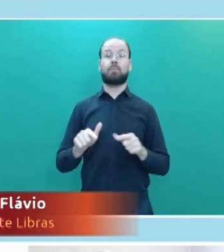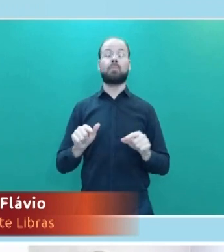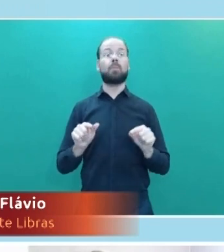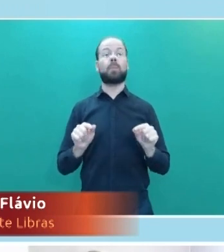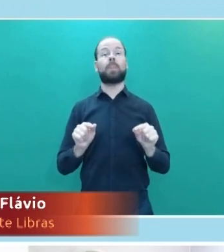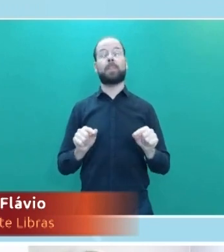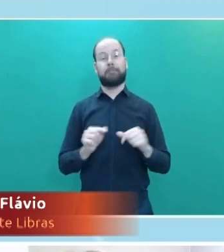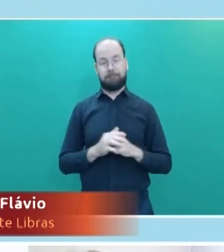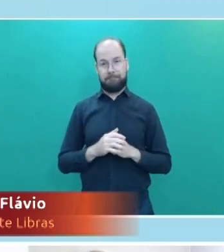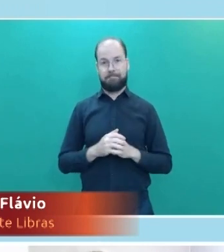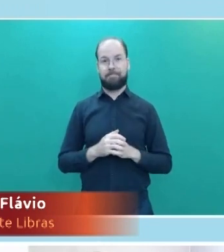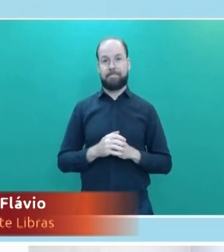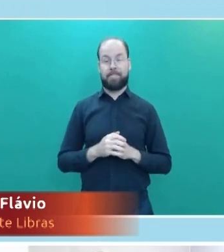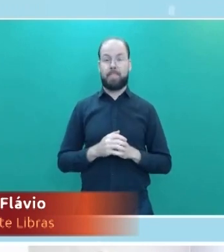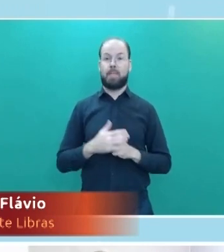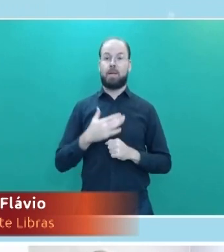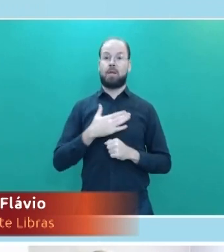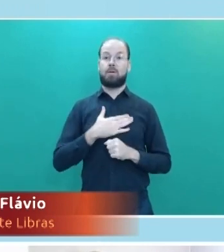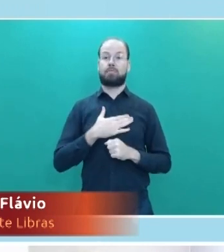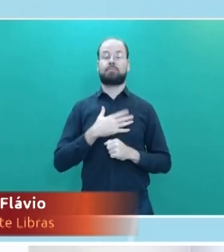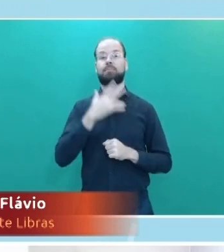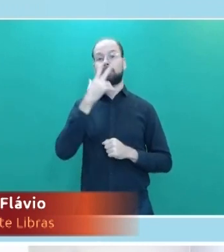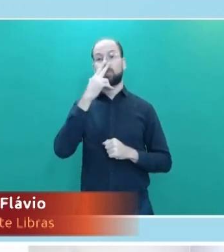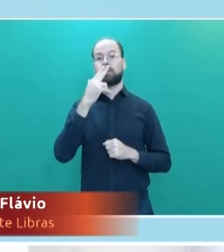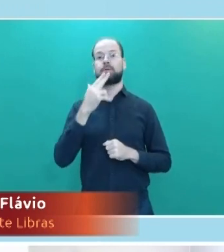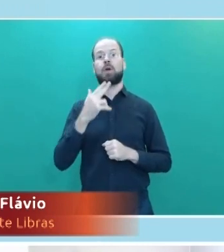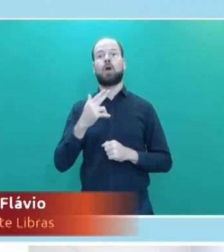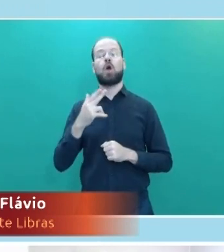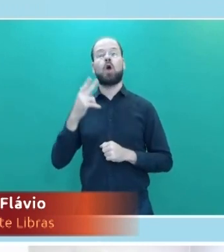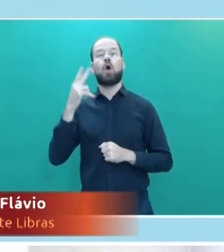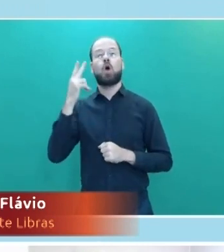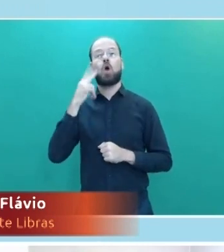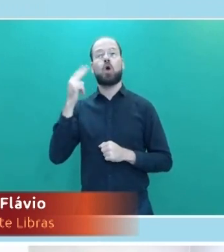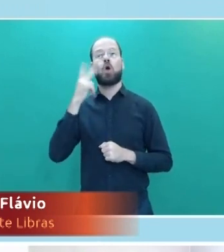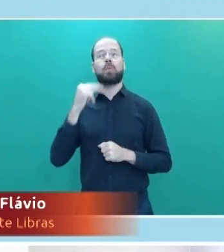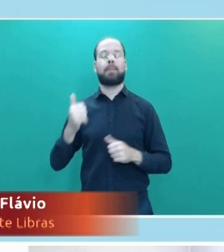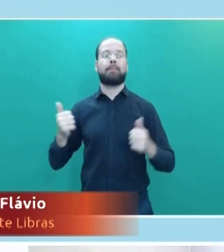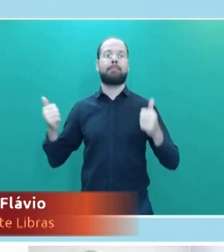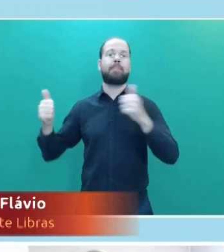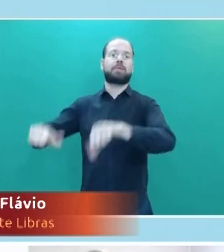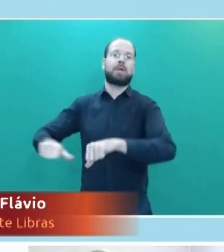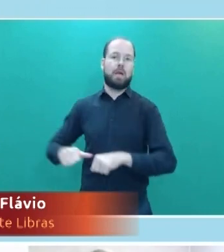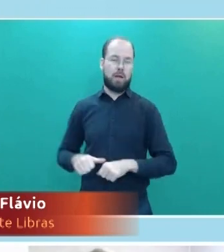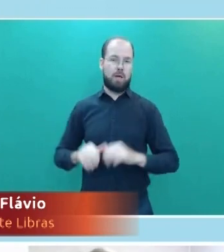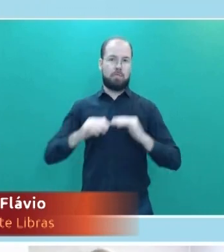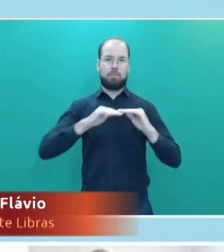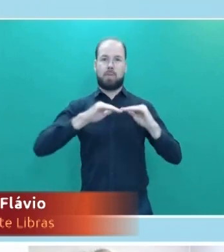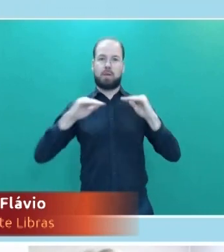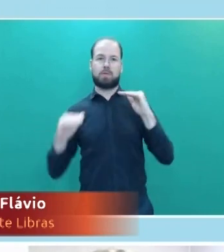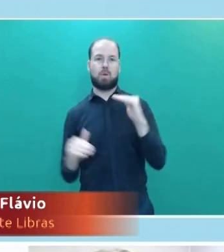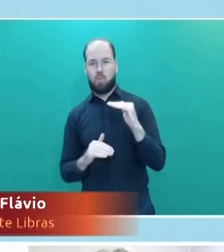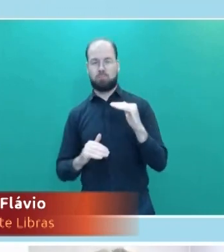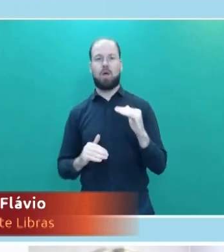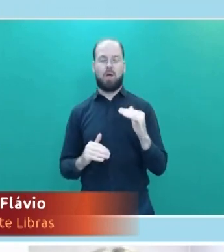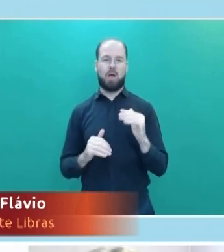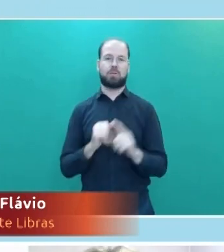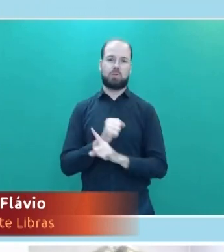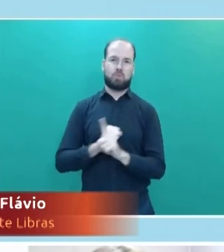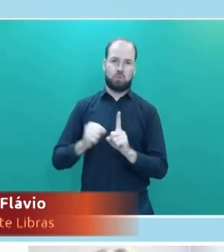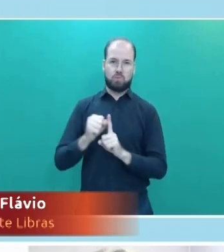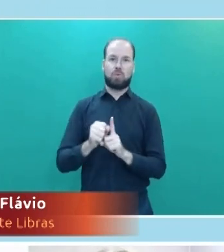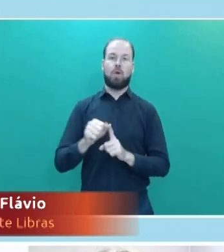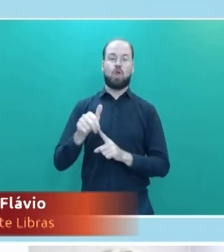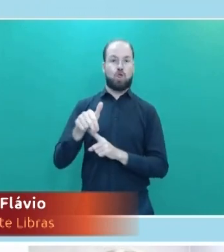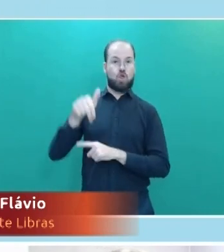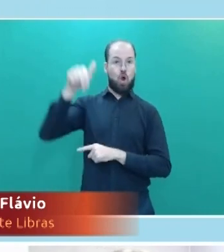é se tornar comum essa questão da miséria, da desigualdade social. E justamente vem do Nordeste, a maior